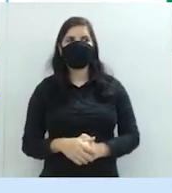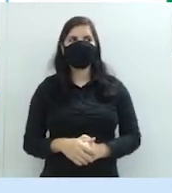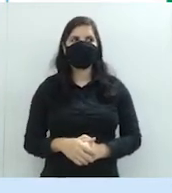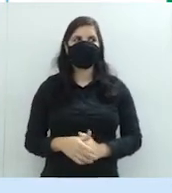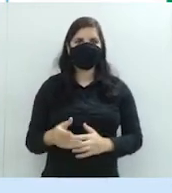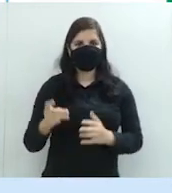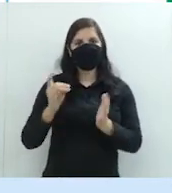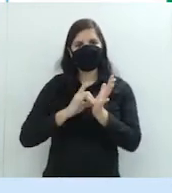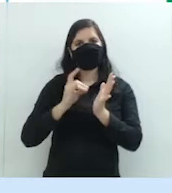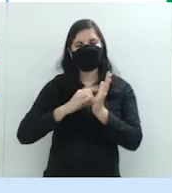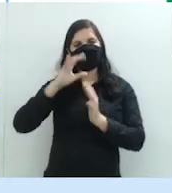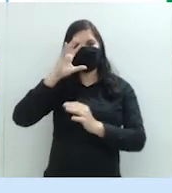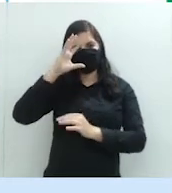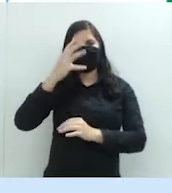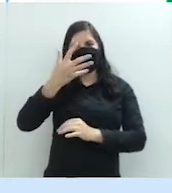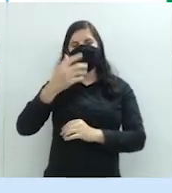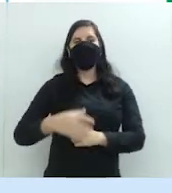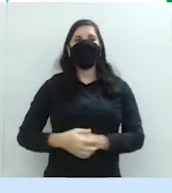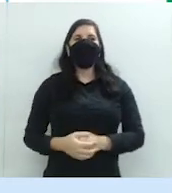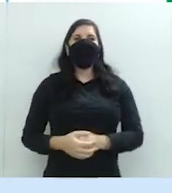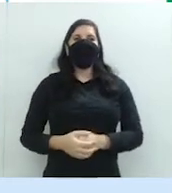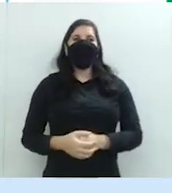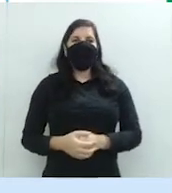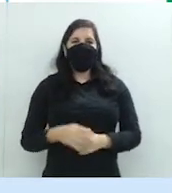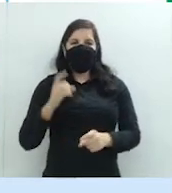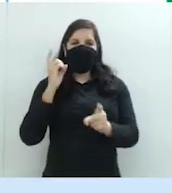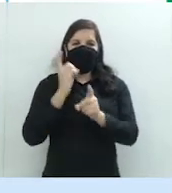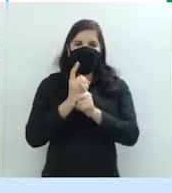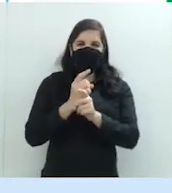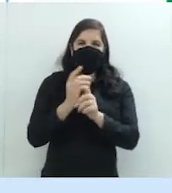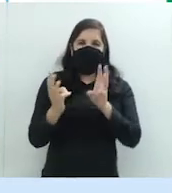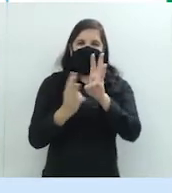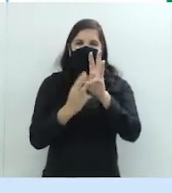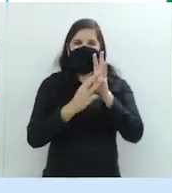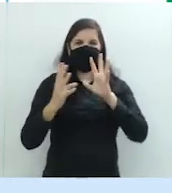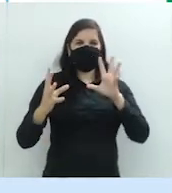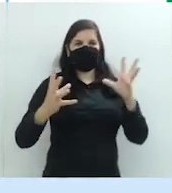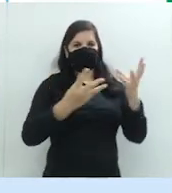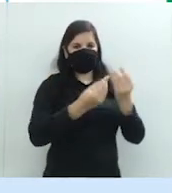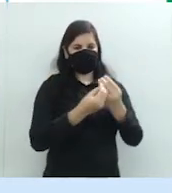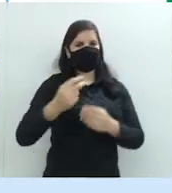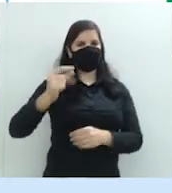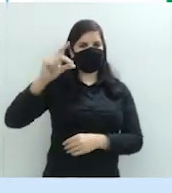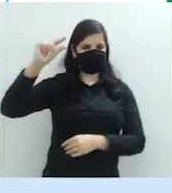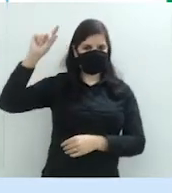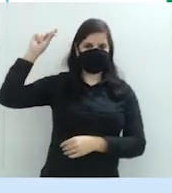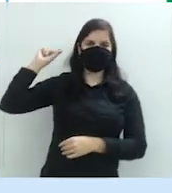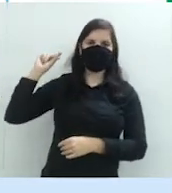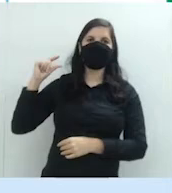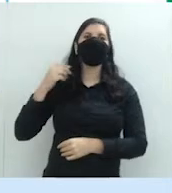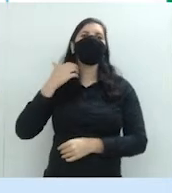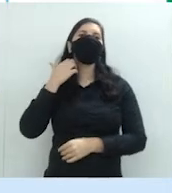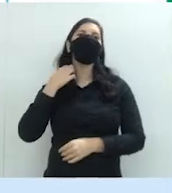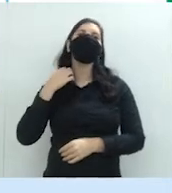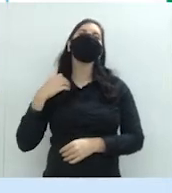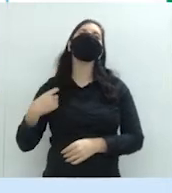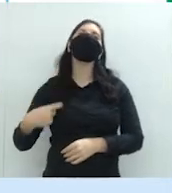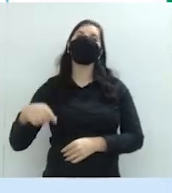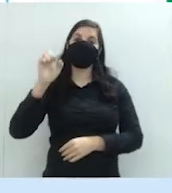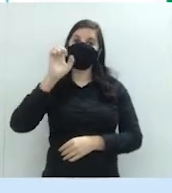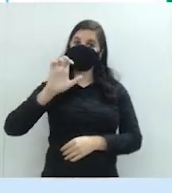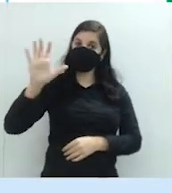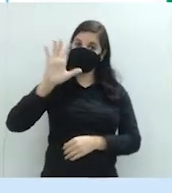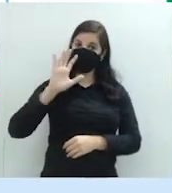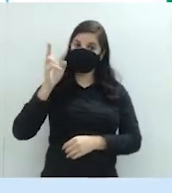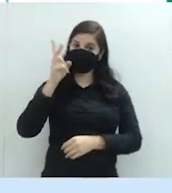Esta era a realidade, né, encontrada pelos indígenas. Né? Então, à força, os europeus tentaram